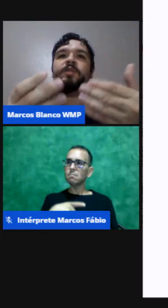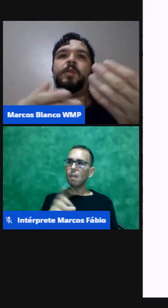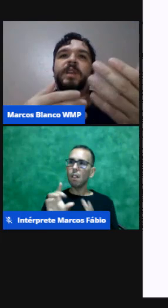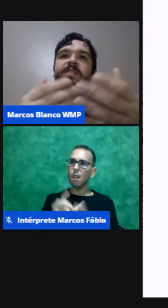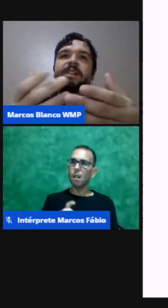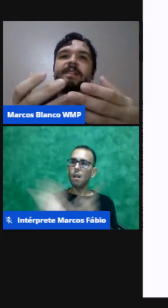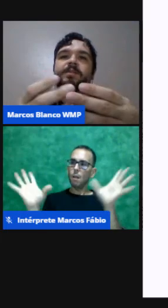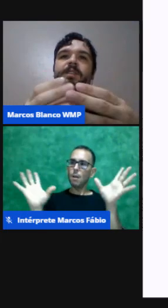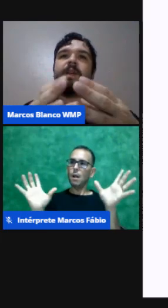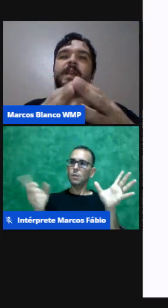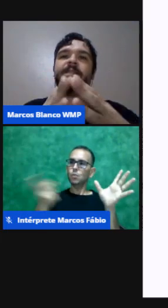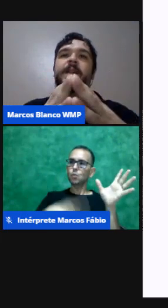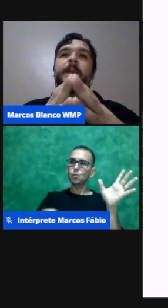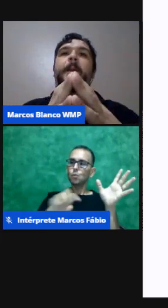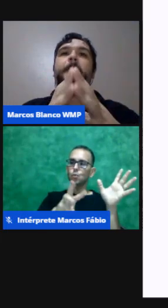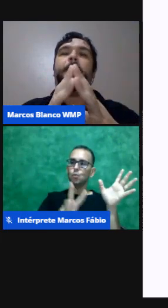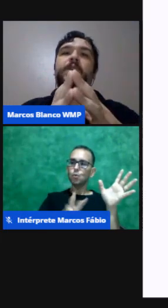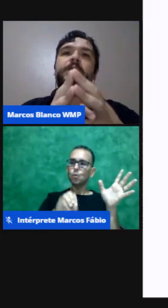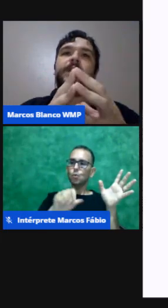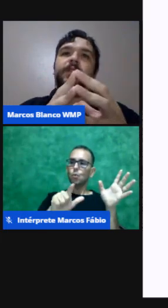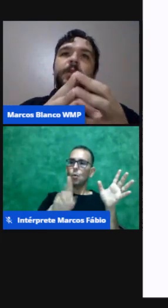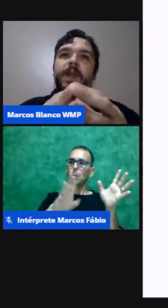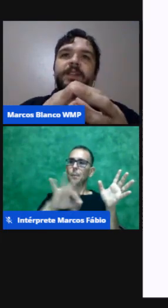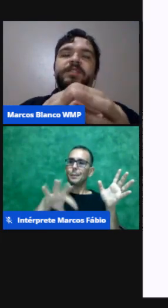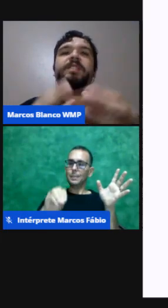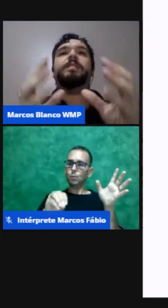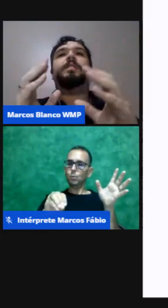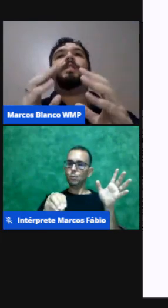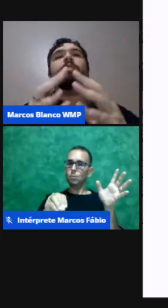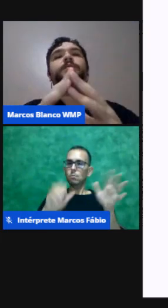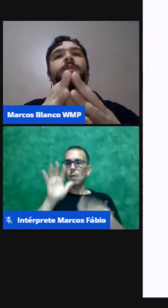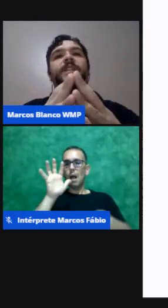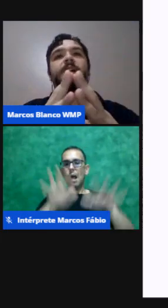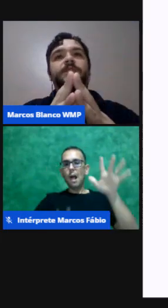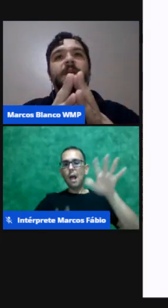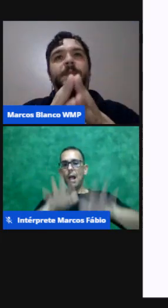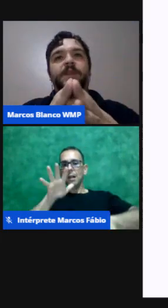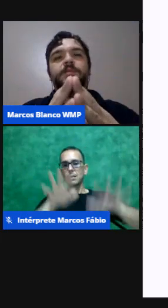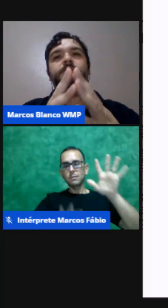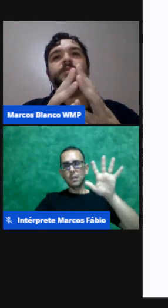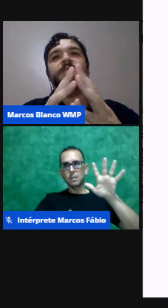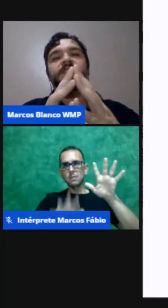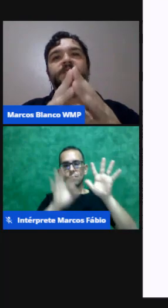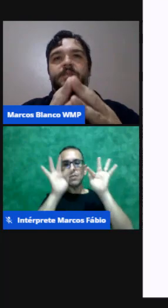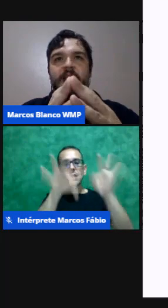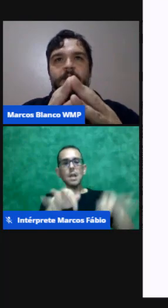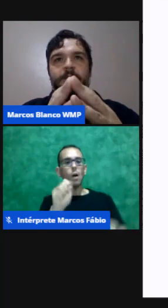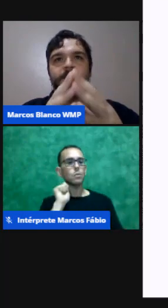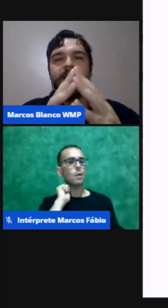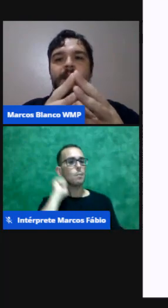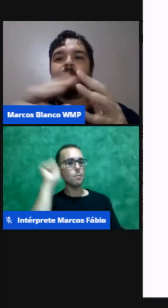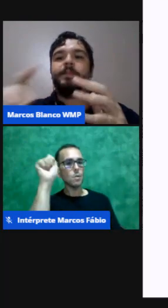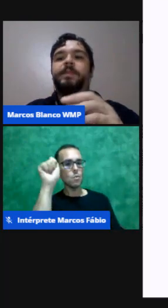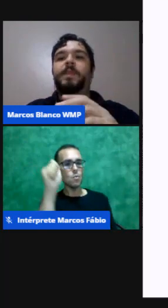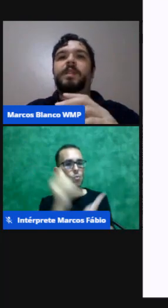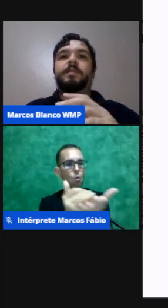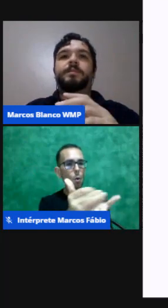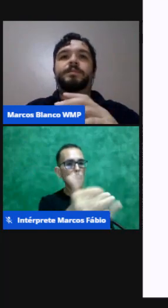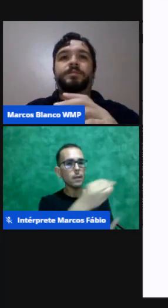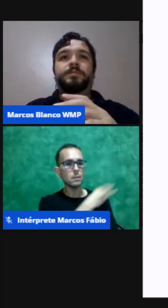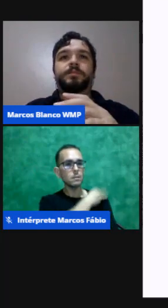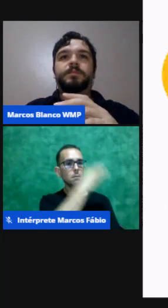liberados os volbitos nessa segunda fase? Provavelmente no final de abril, início de maio,